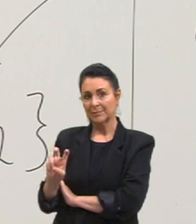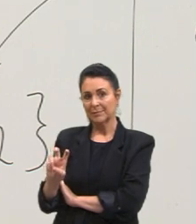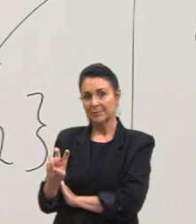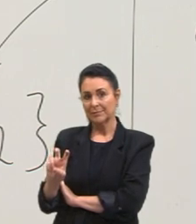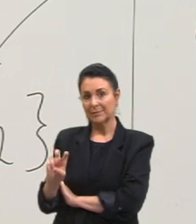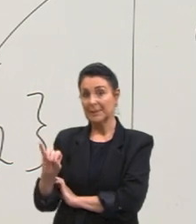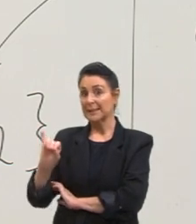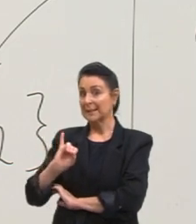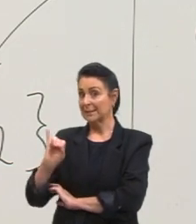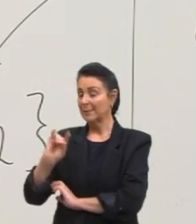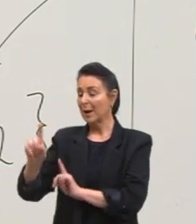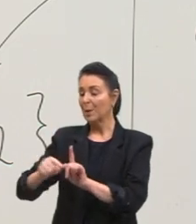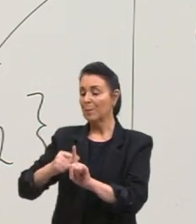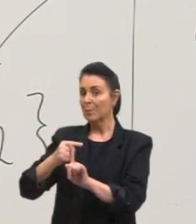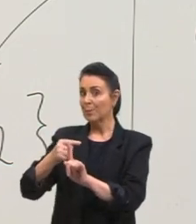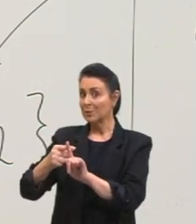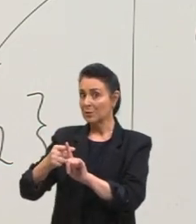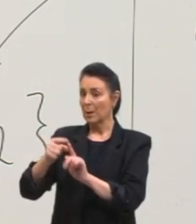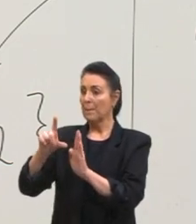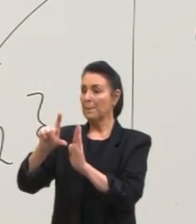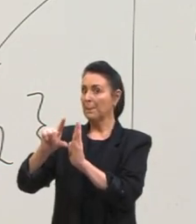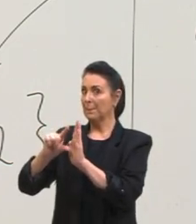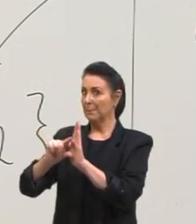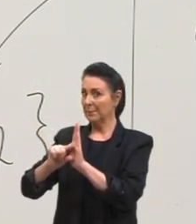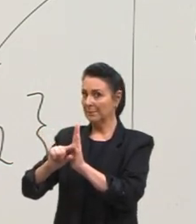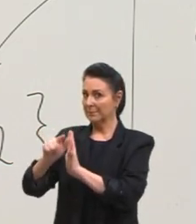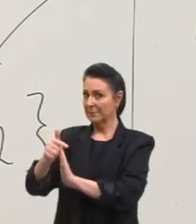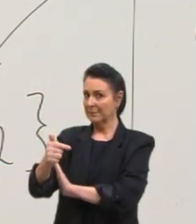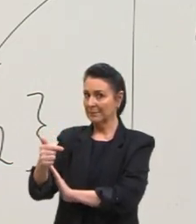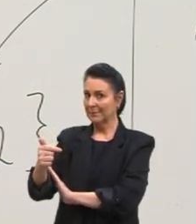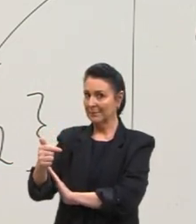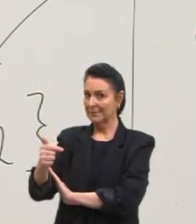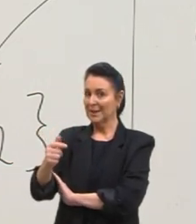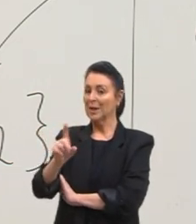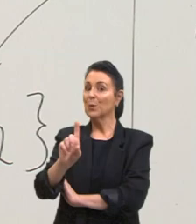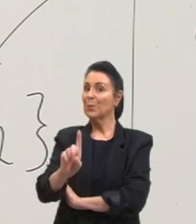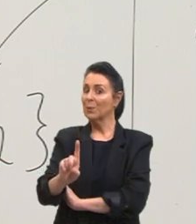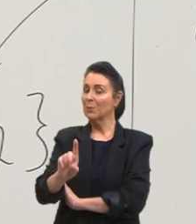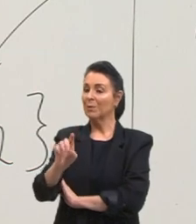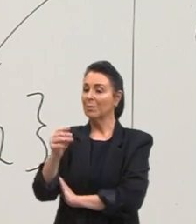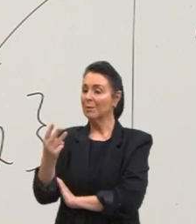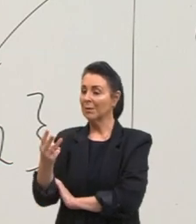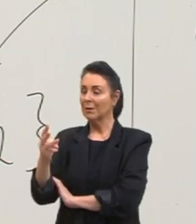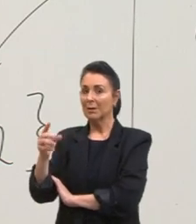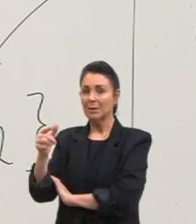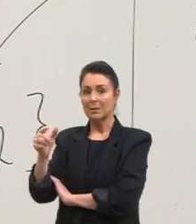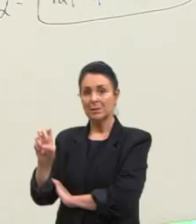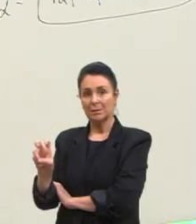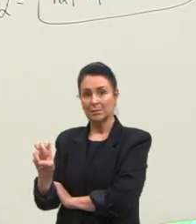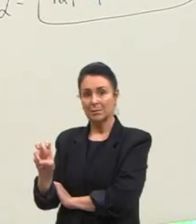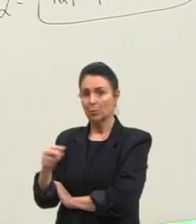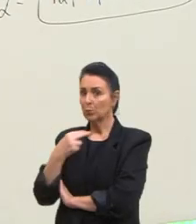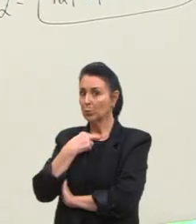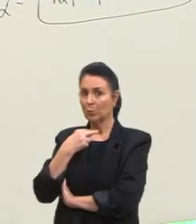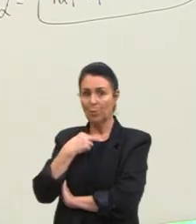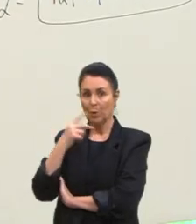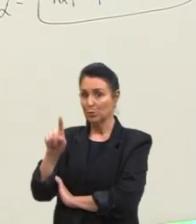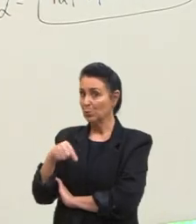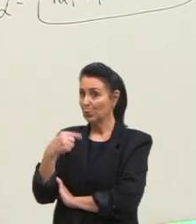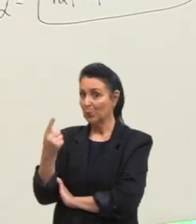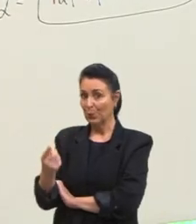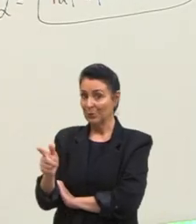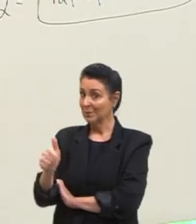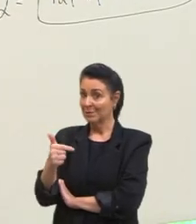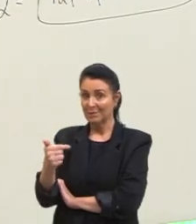ímpar positivo menor que 7. Nós temos exatamente 1, 3 e 5. Não podemos continuar, pegar o próximo ímpar, que é